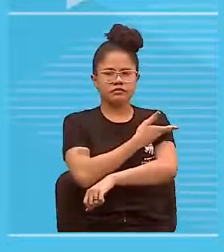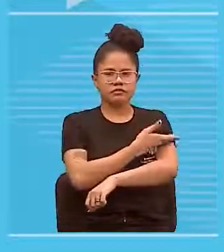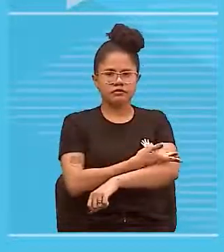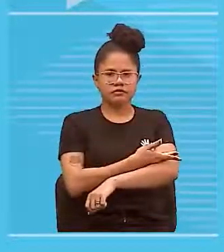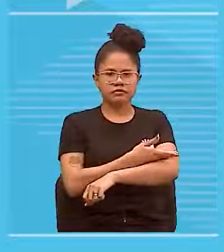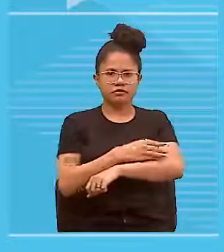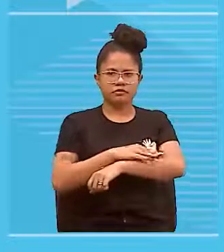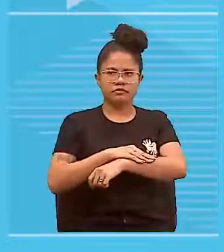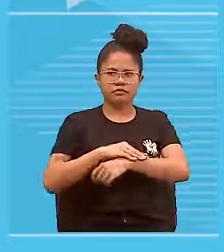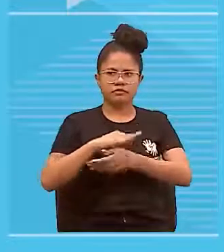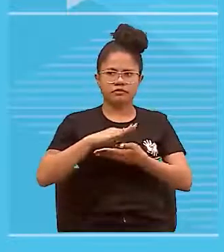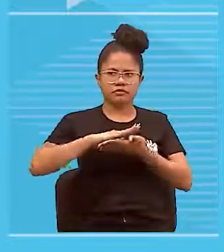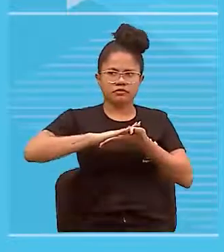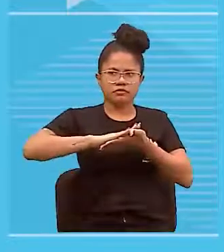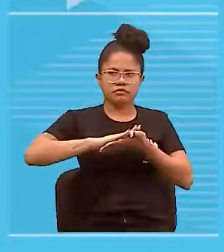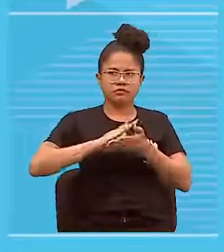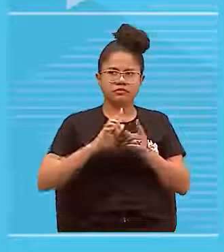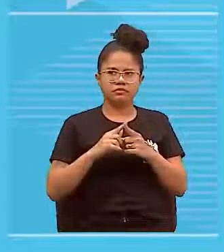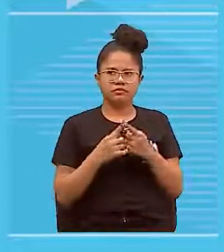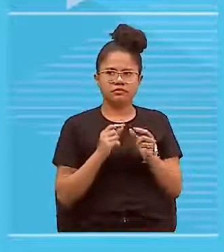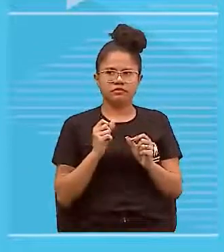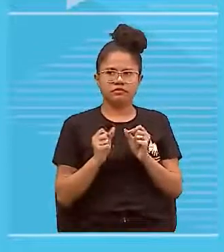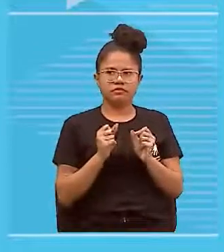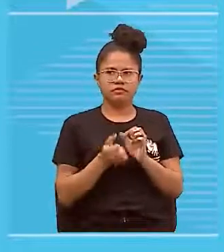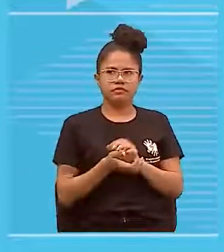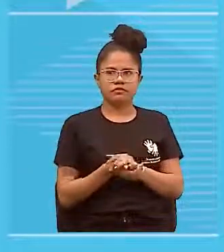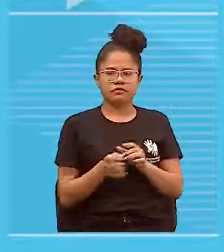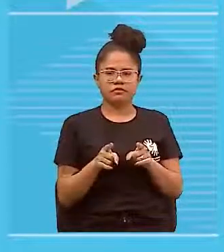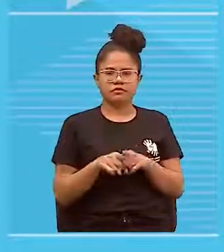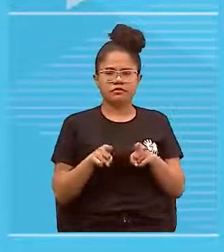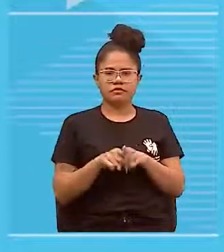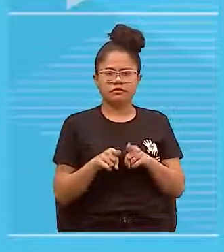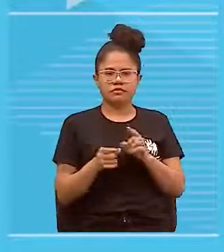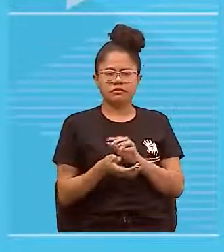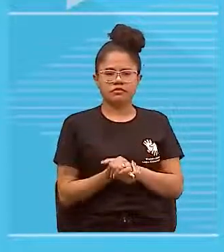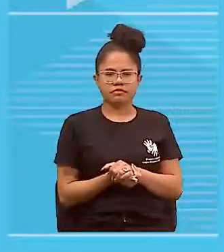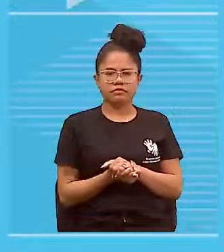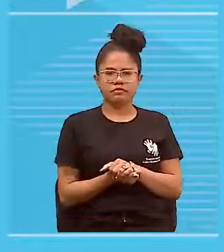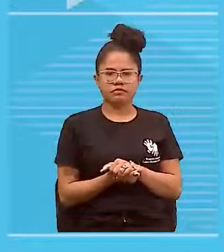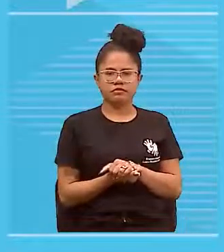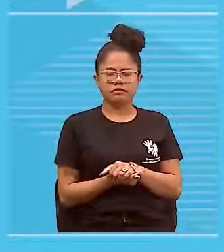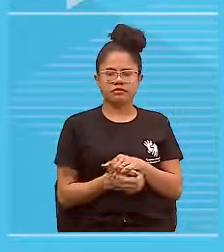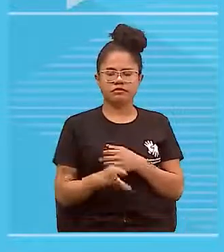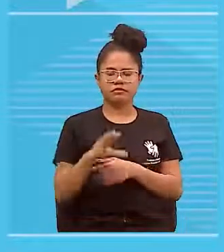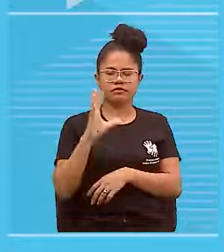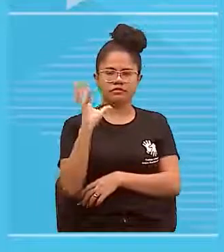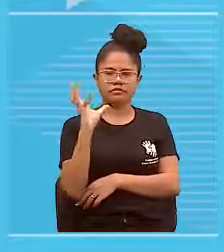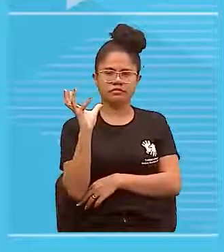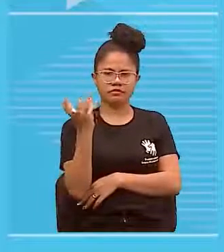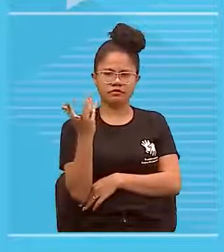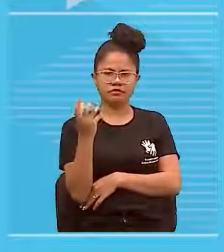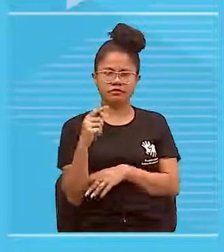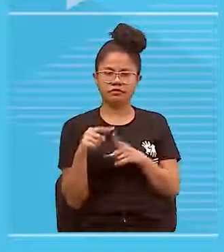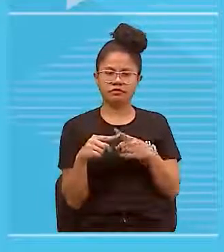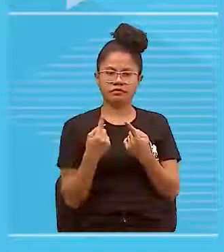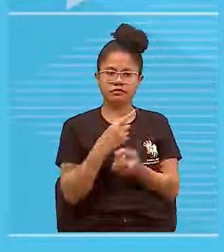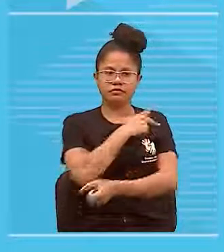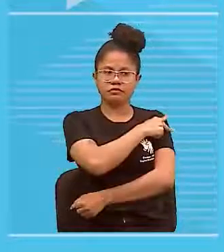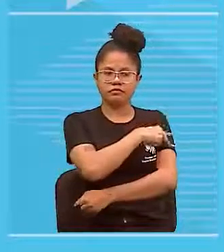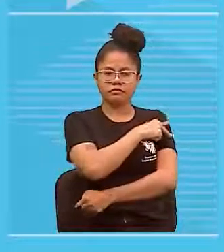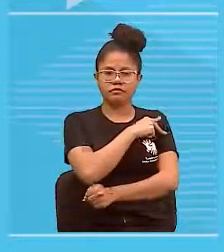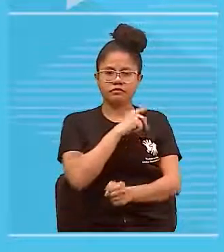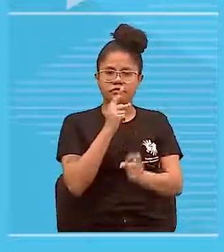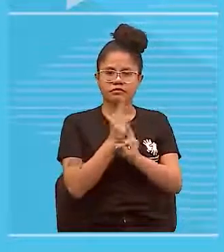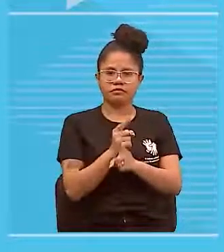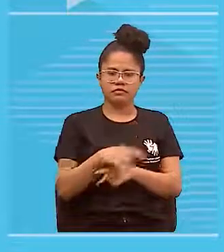mais achatado. É um bicho de caatinga. O galho de campina, caatinga, né? Mas no Piauí eu encontro ele